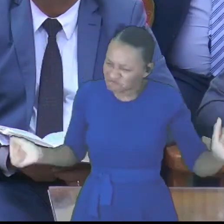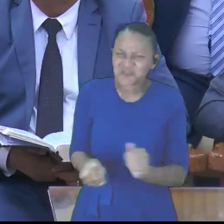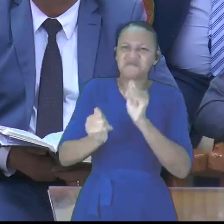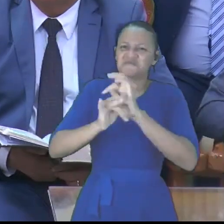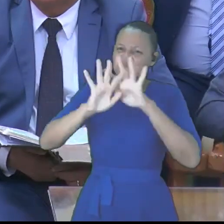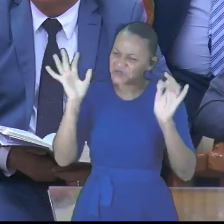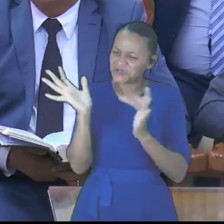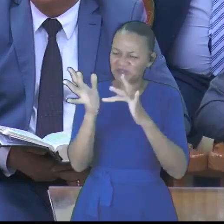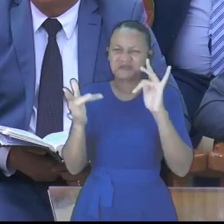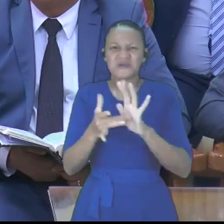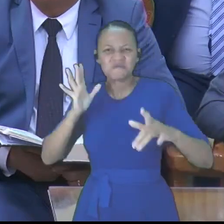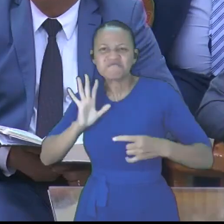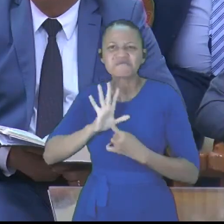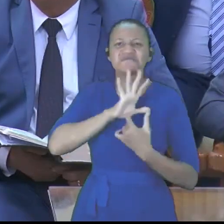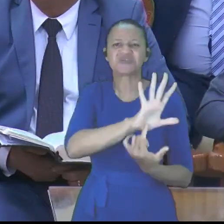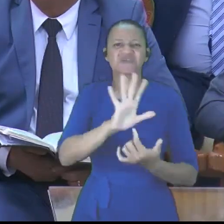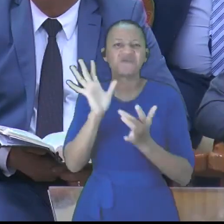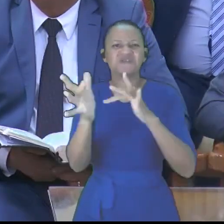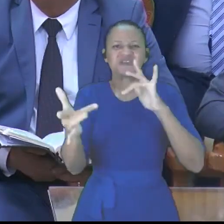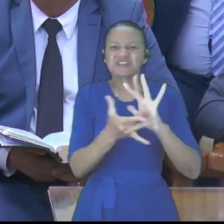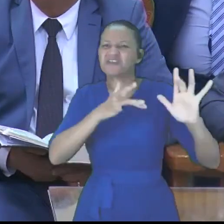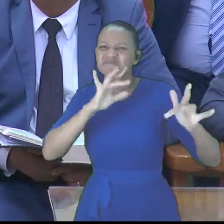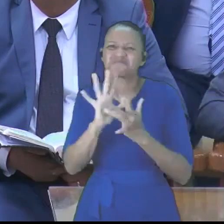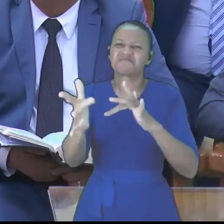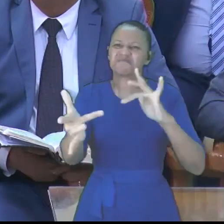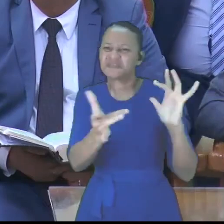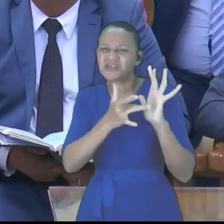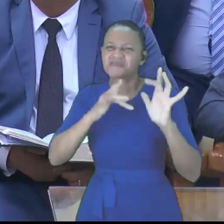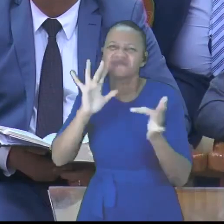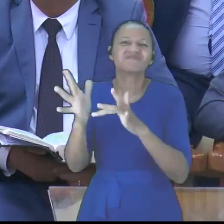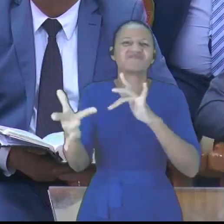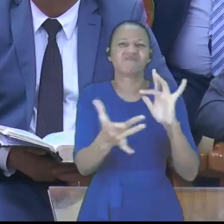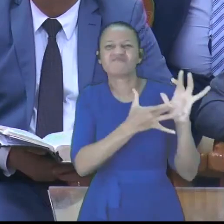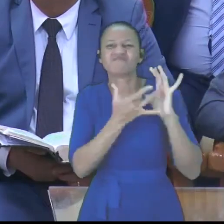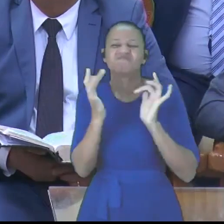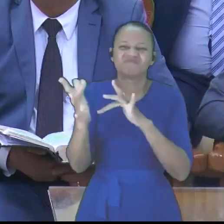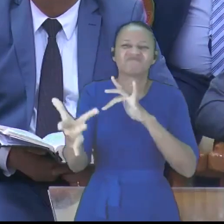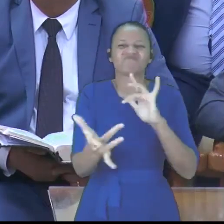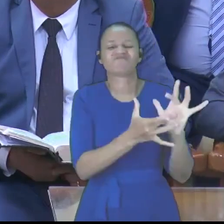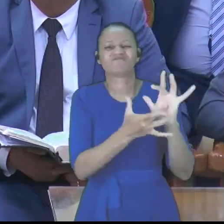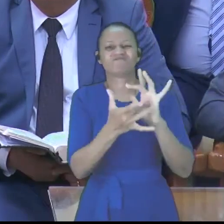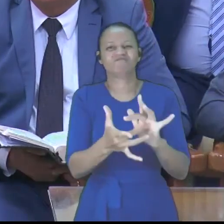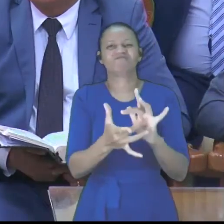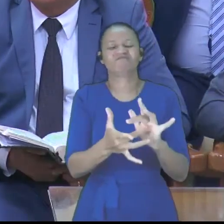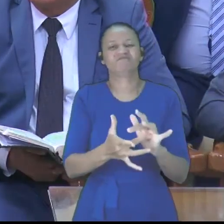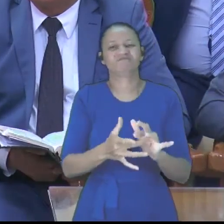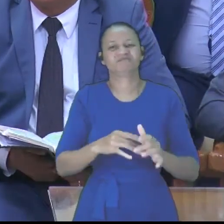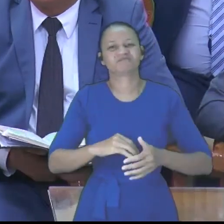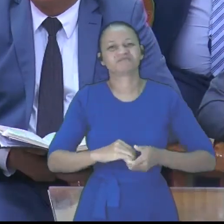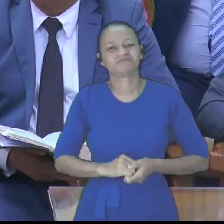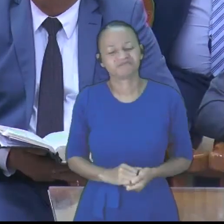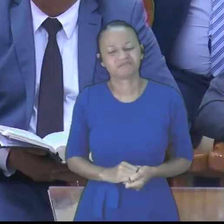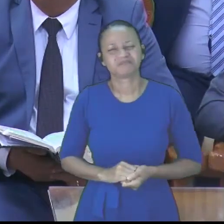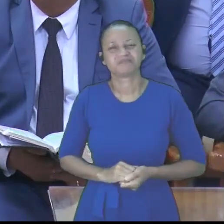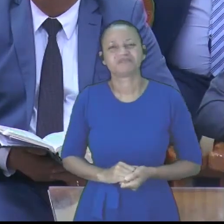Jesus, apresenta Jesus, Jesus, Jesus, Jesus, Jesus.